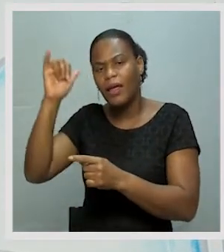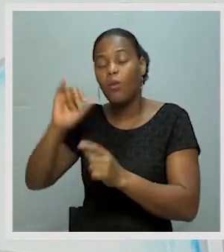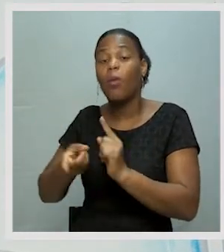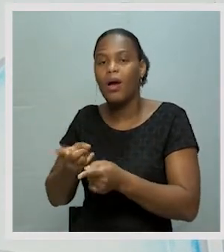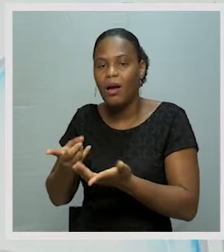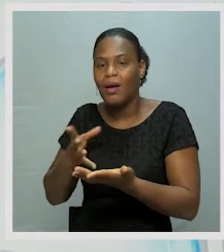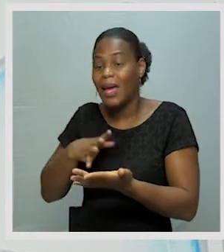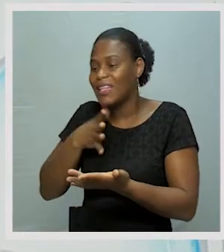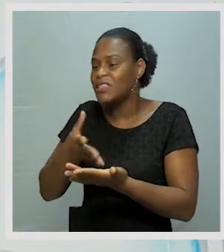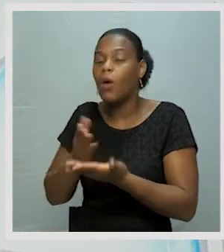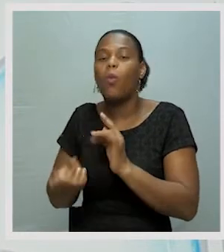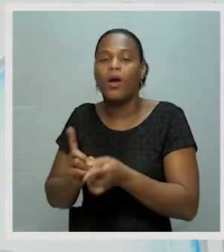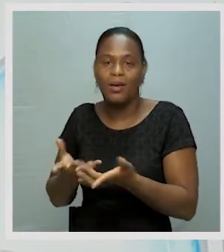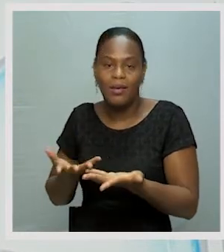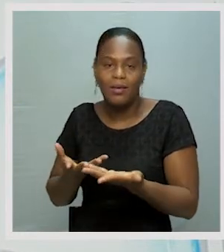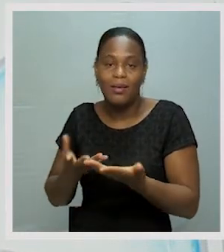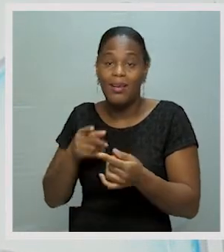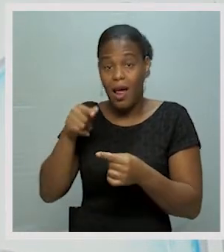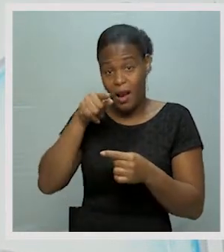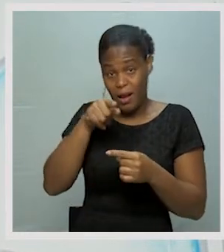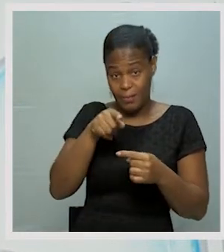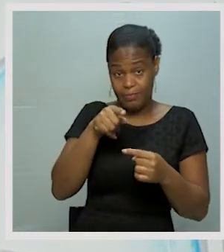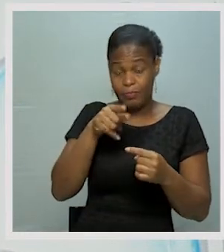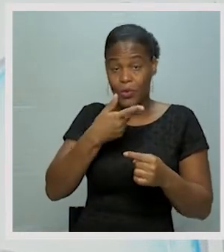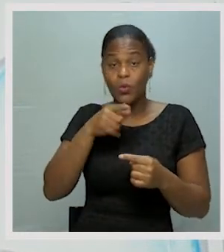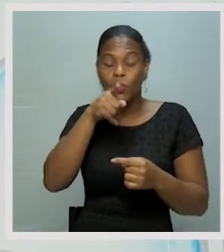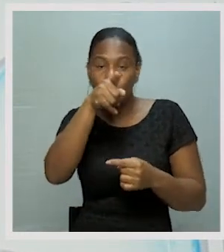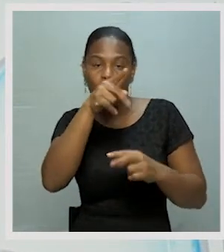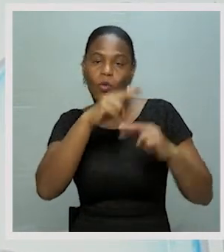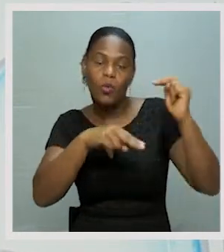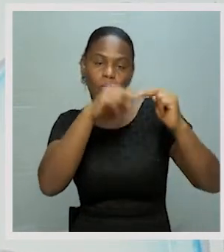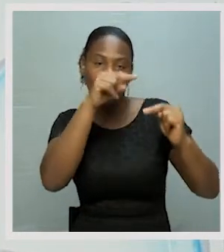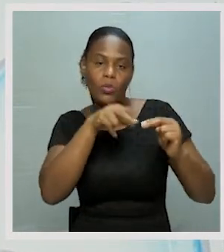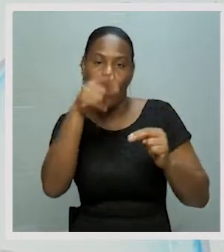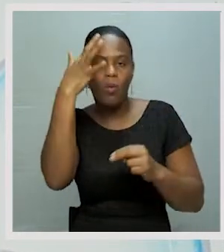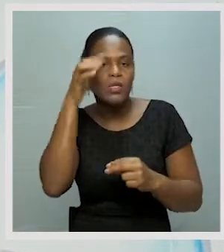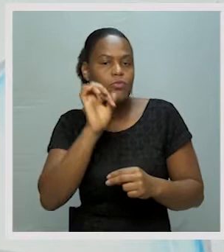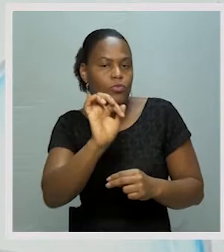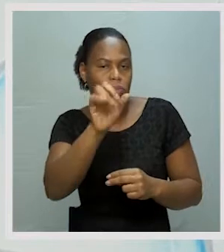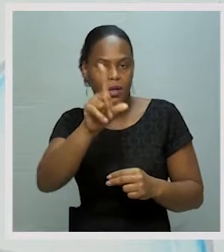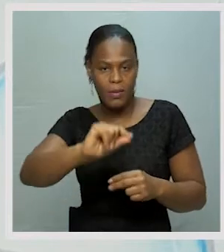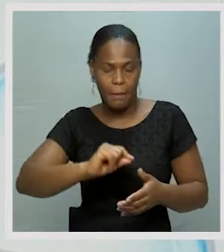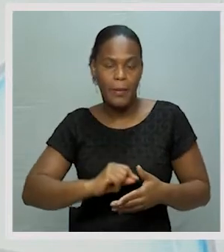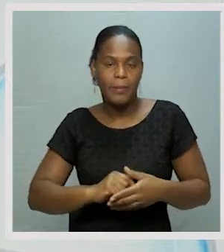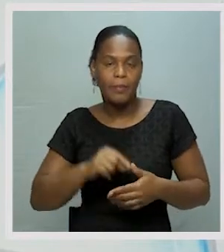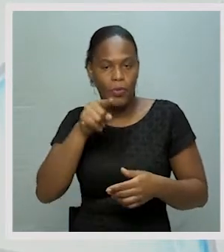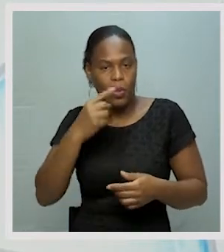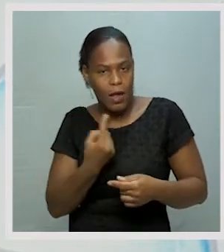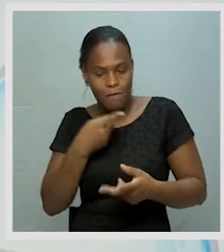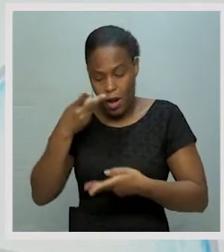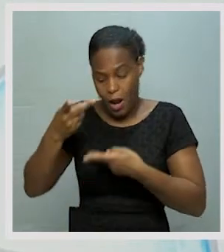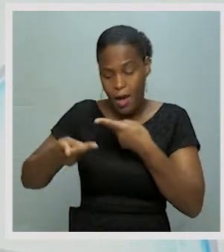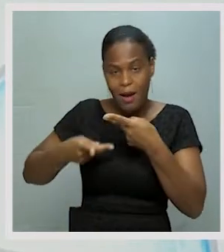transmitir o quê? E aqui você está a construir o seu conhecimento também. Por isso você deve analisar,